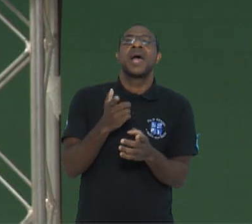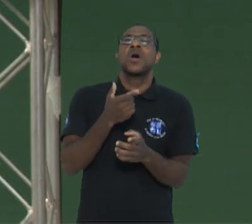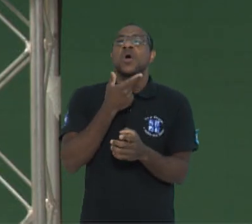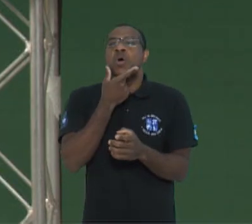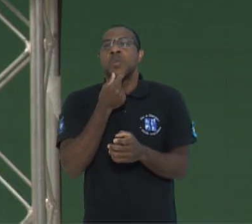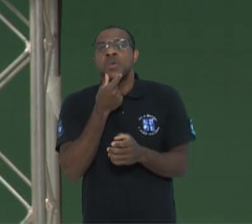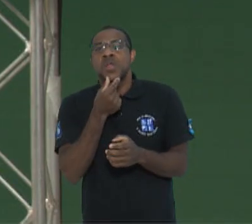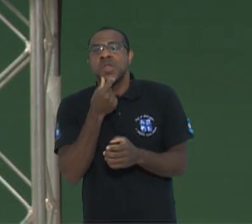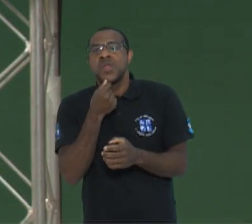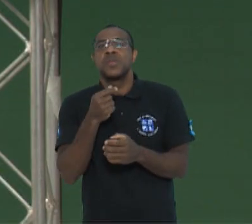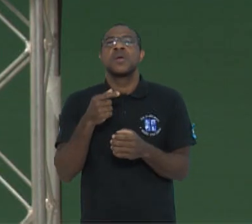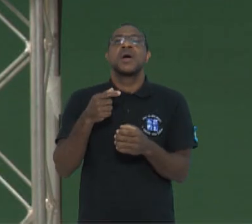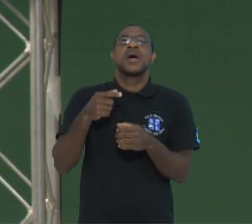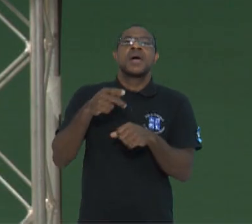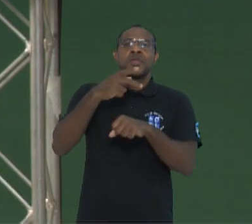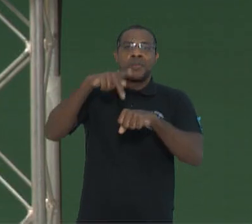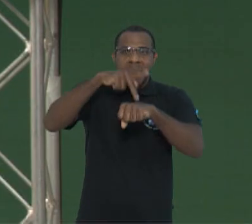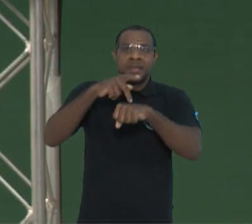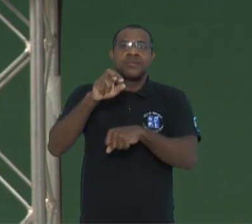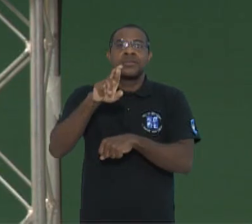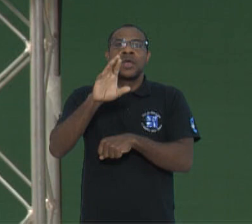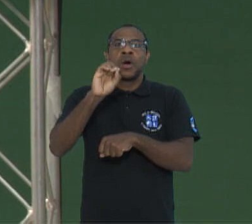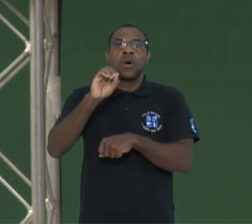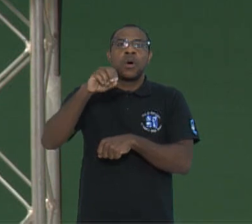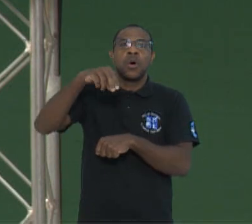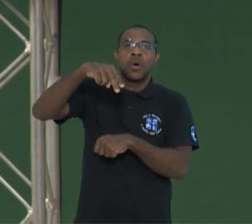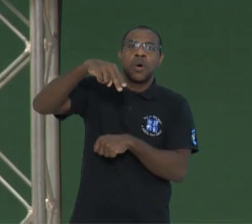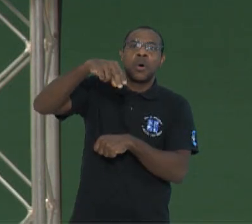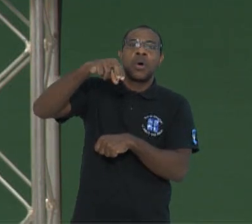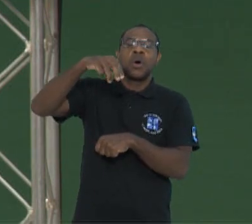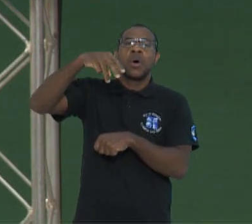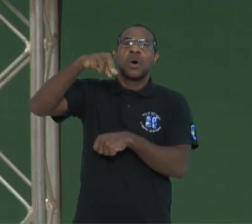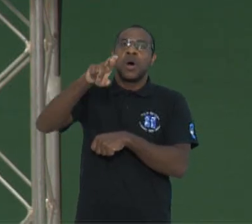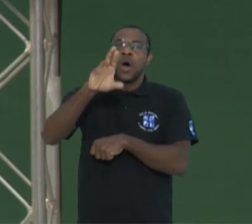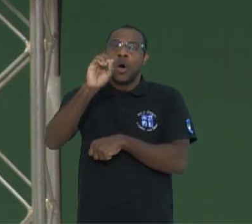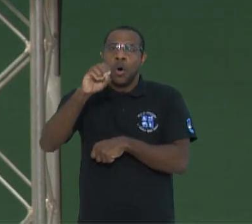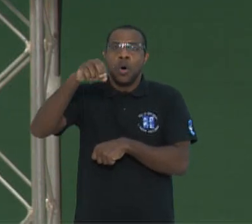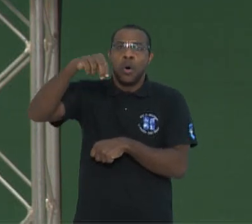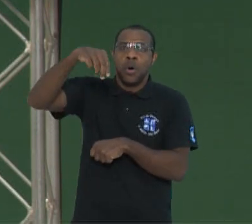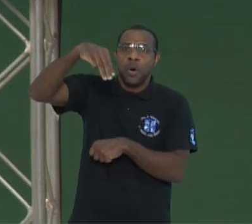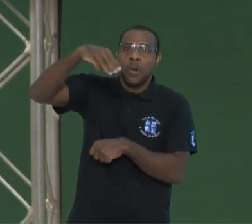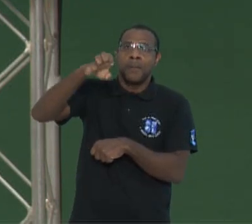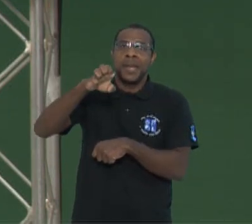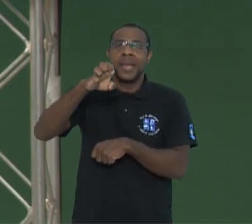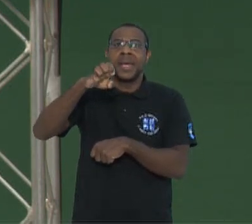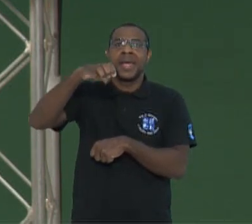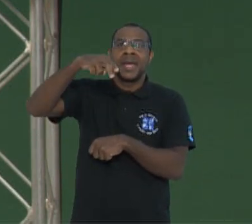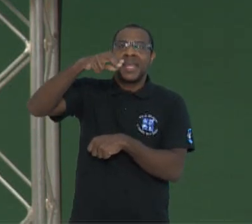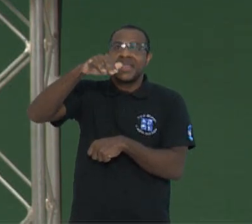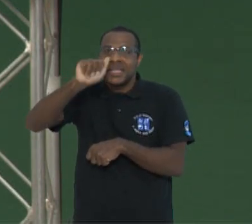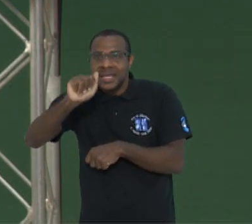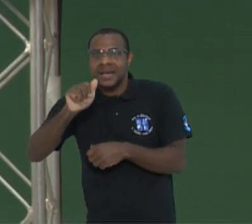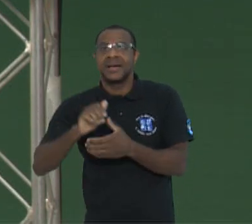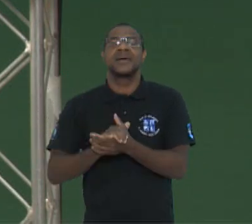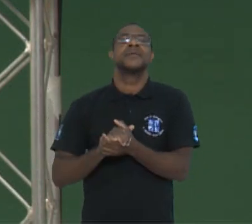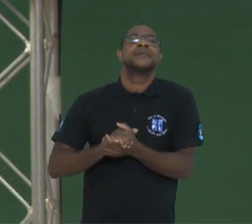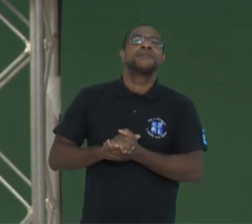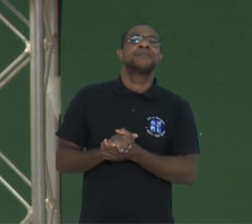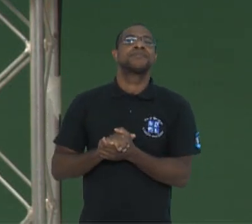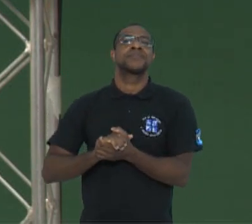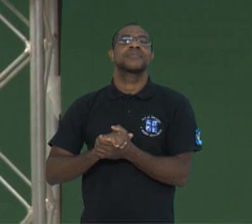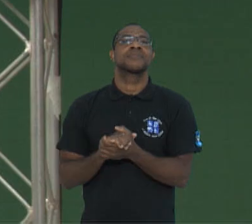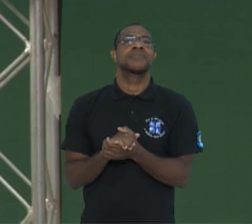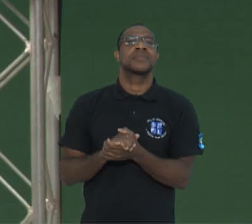os locais. They are all very friendly. Eles são muito amigáveis. Então, onde ela foi